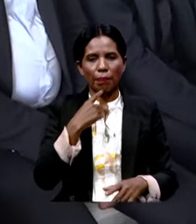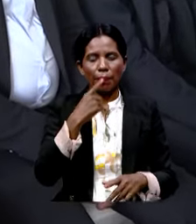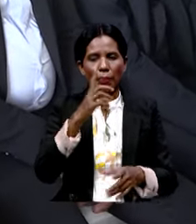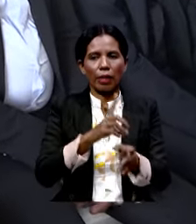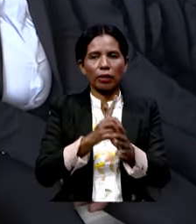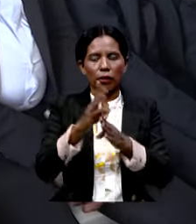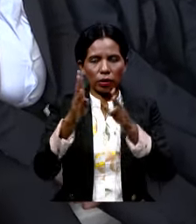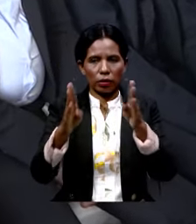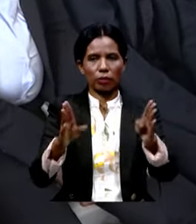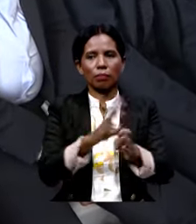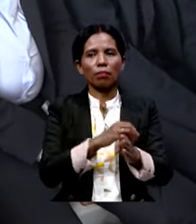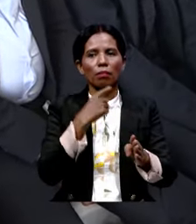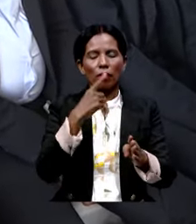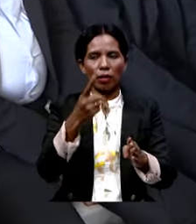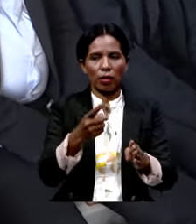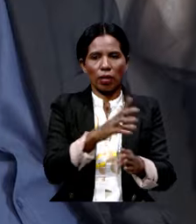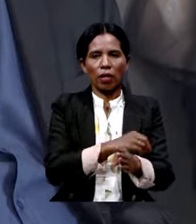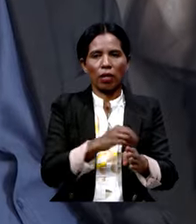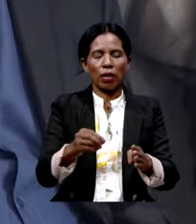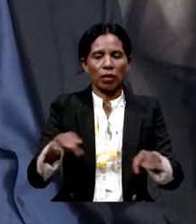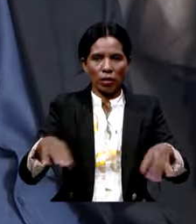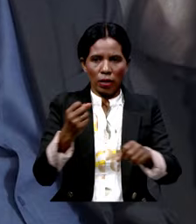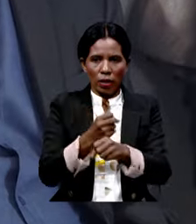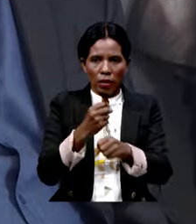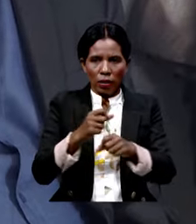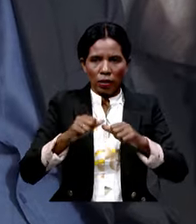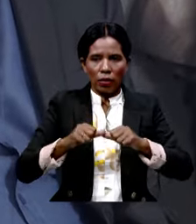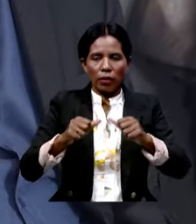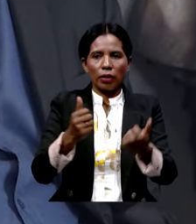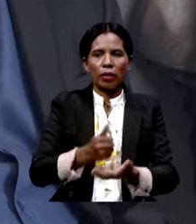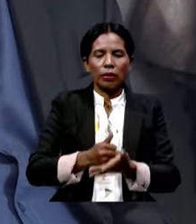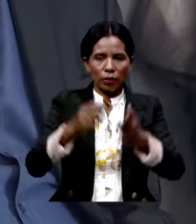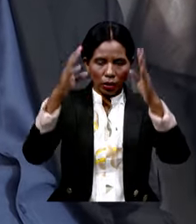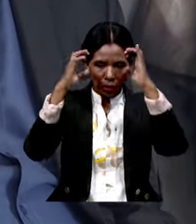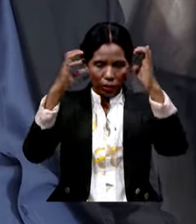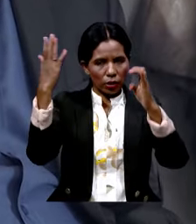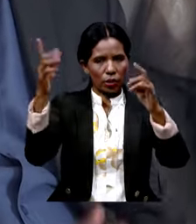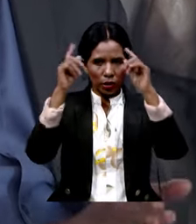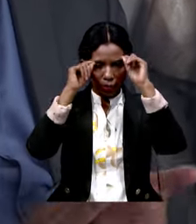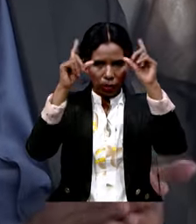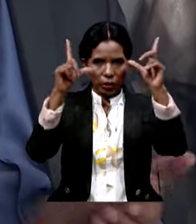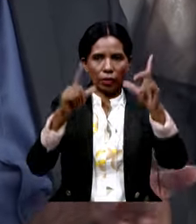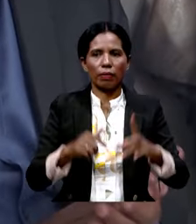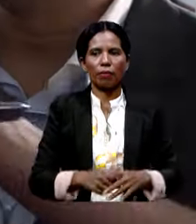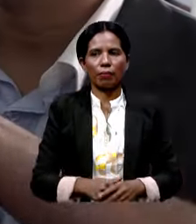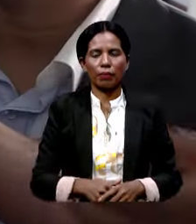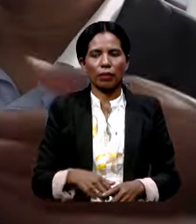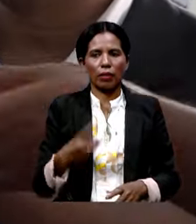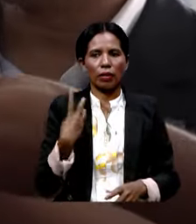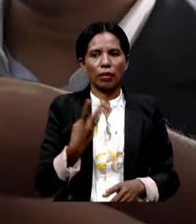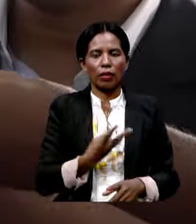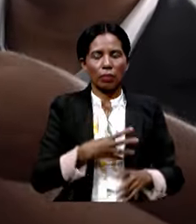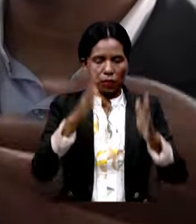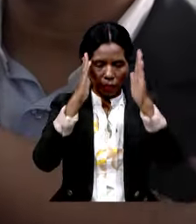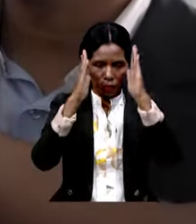diretor ba empresa refere ateten se esforsuan ho di continua apoio edukasaun ia Timor Leste. The main focus of the signing ceremony is